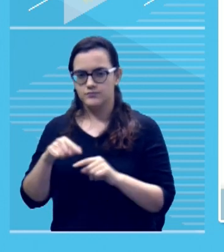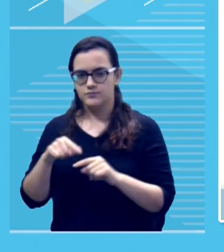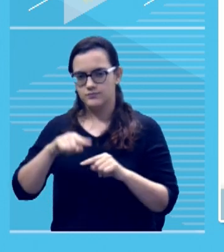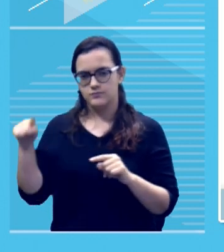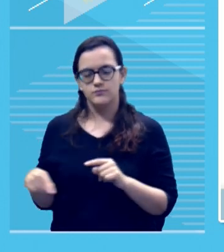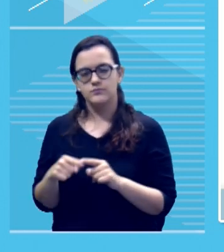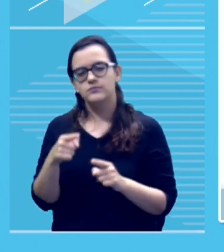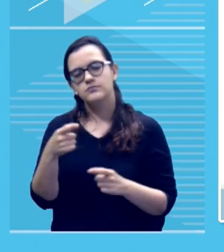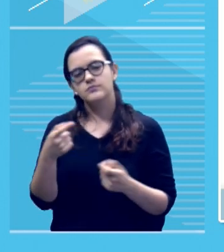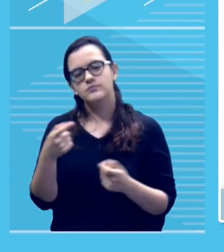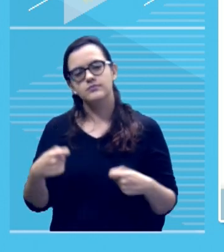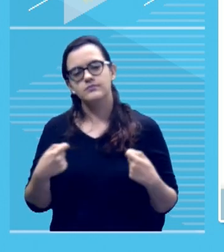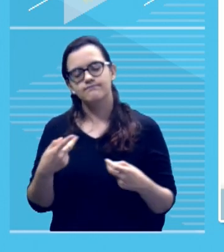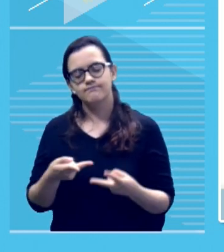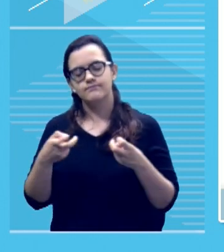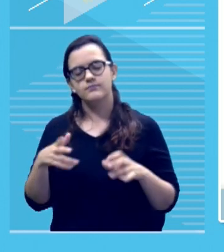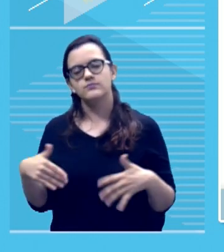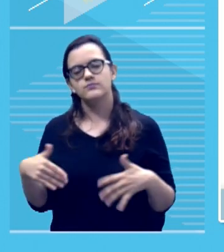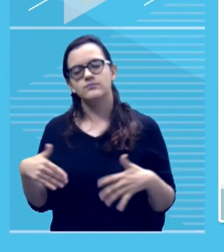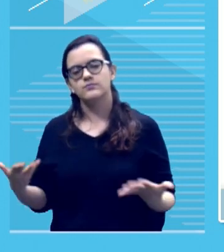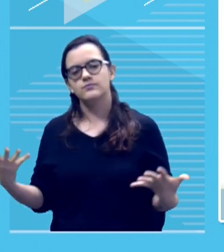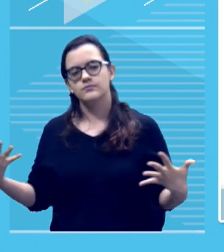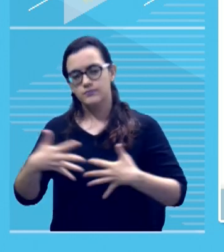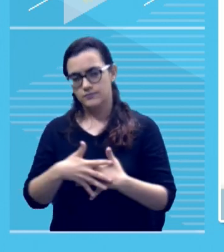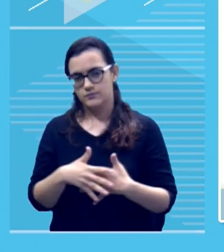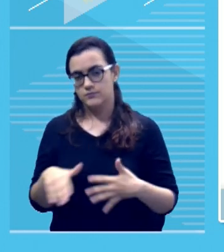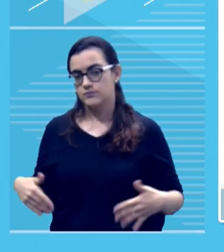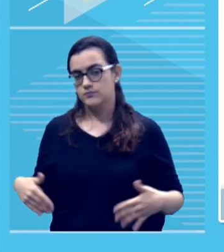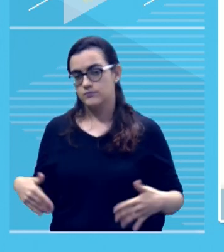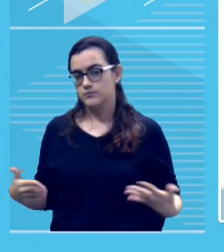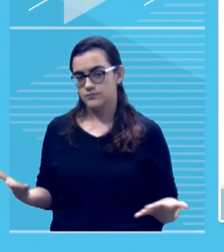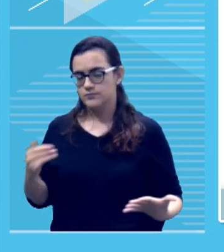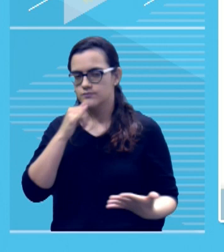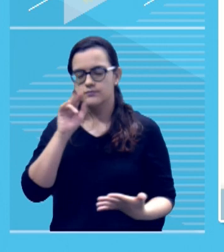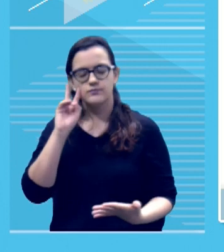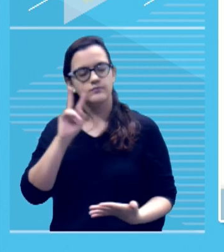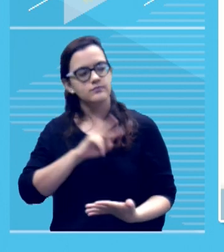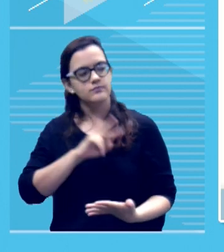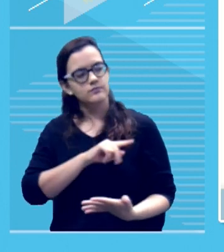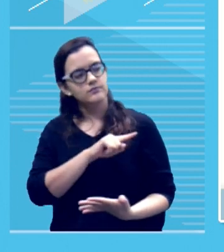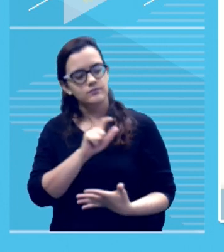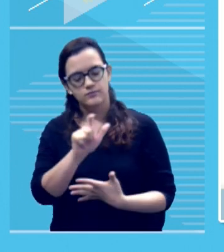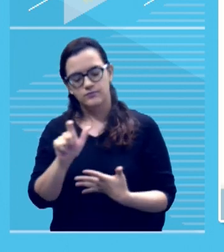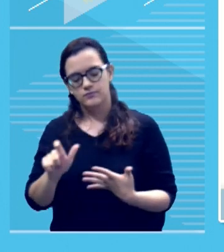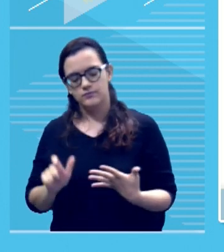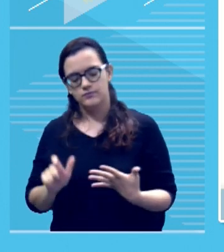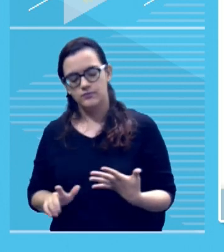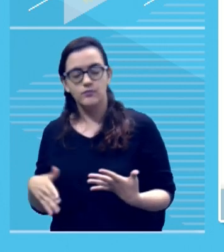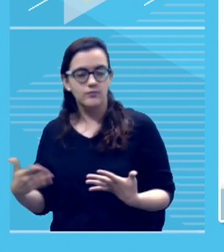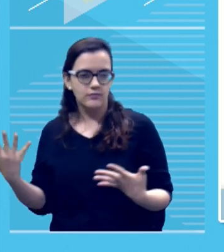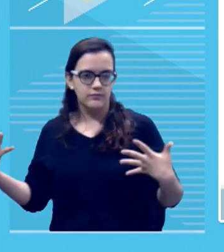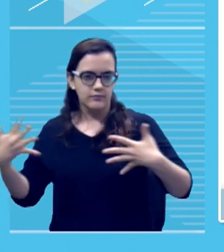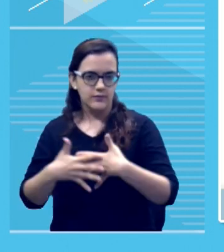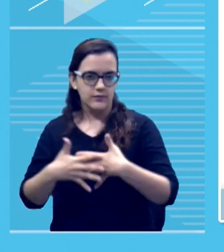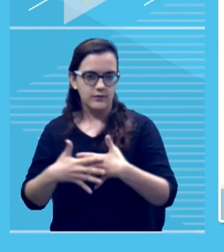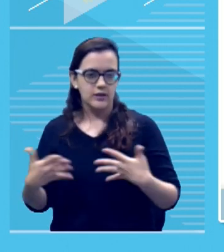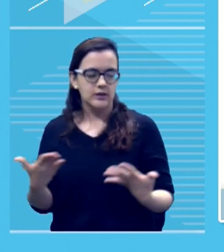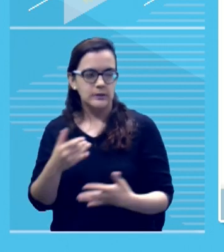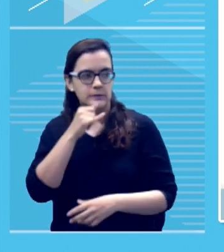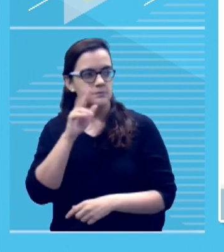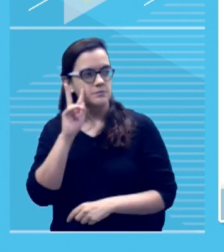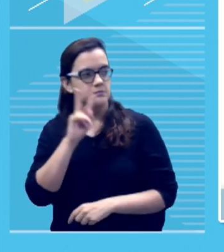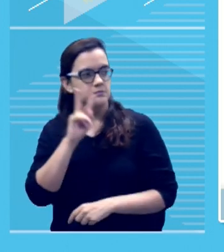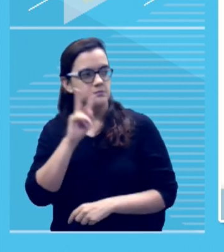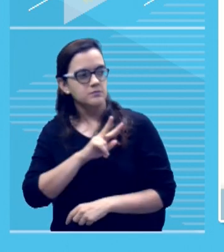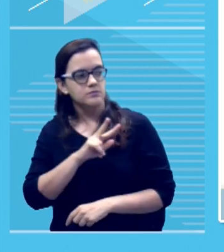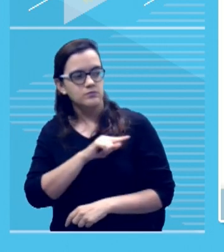ocorrendo aí, pessoal. Essa é a pergunta. Tá, a fórmula estrutural da afetamina, representada abaixo,